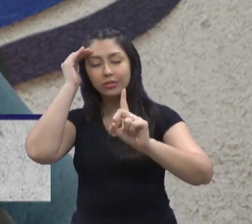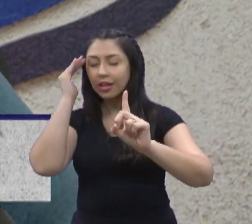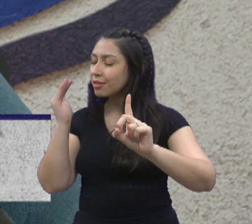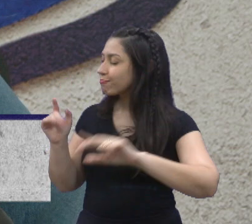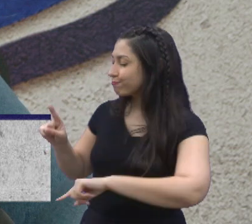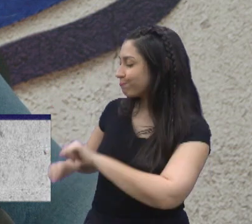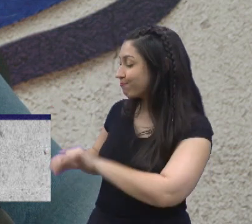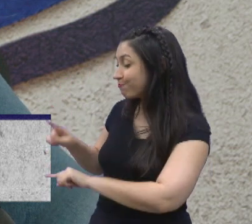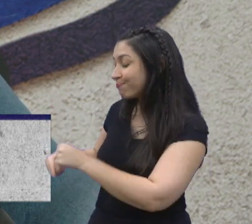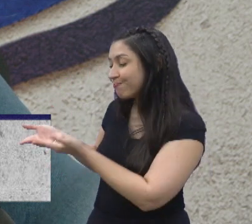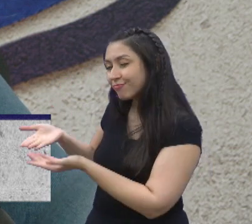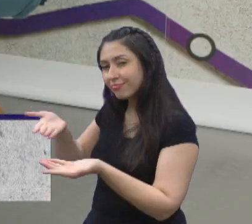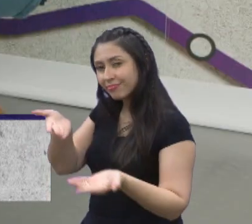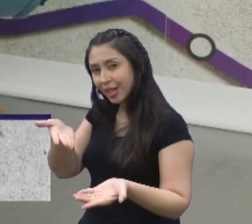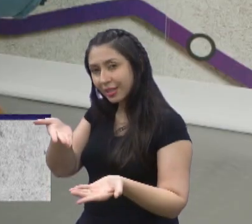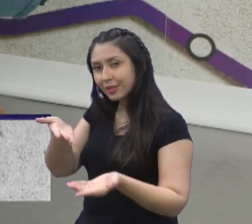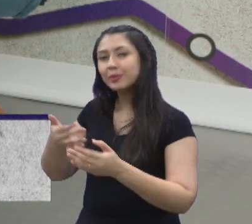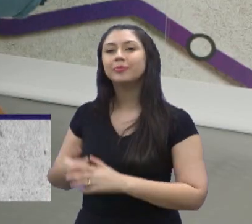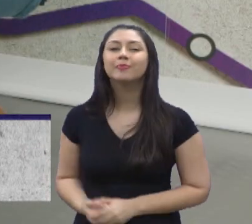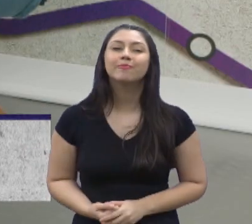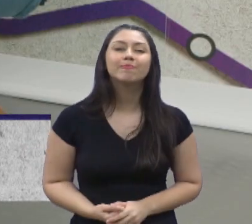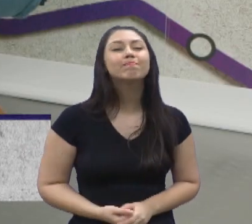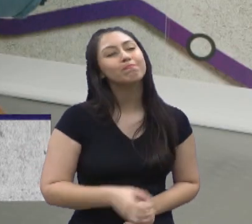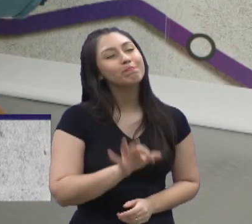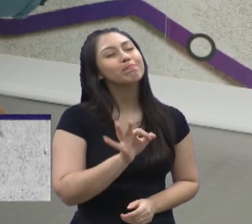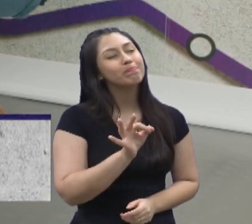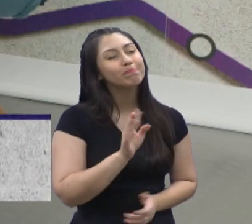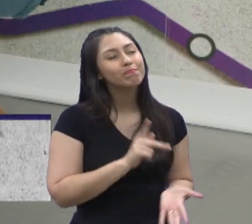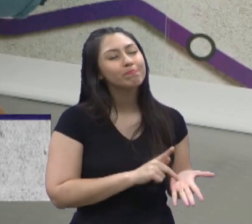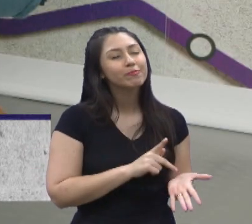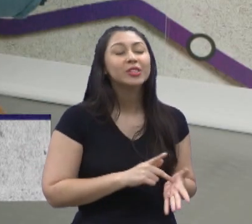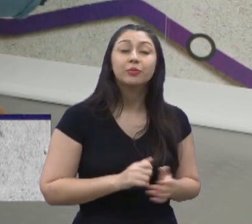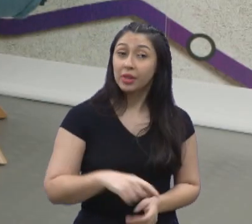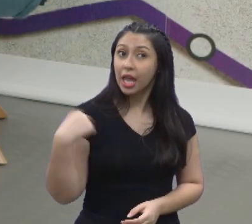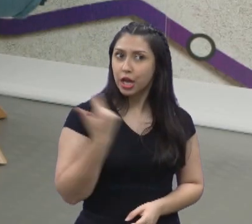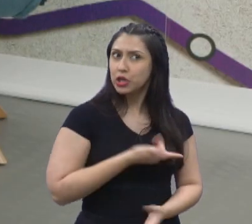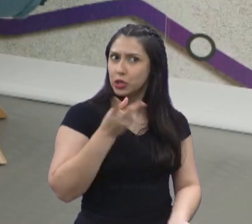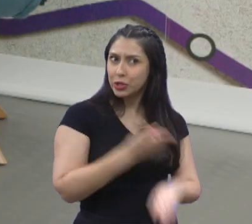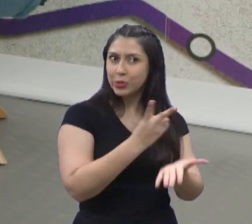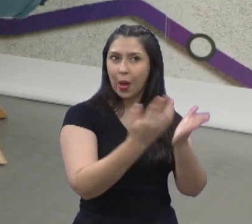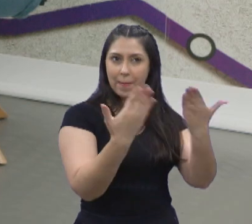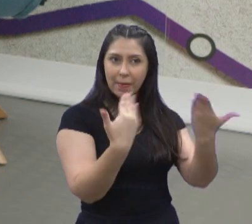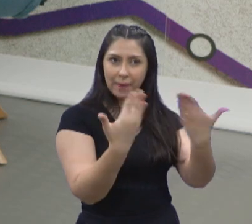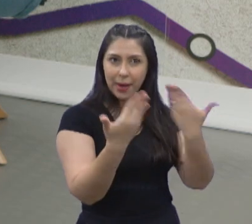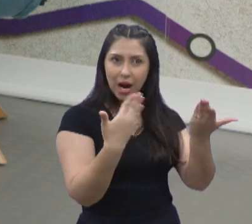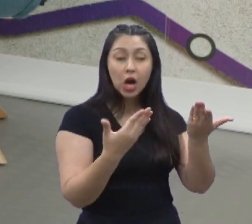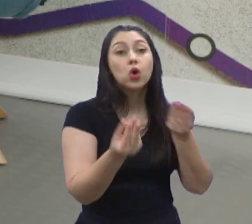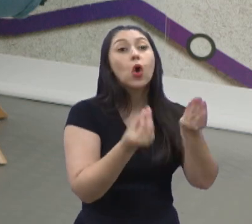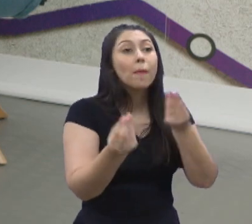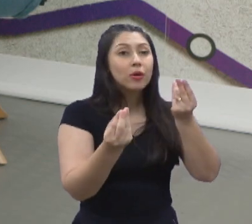forma personalizada. Exato, Jesus, verdade. A gente ainda vai continuar falando sobre esse assunto, dessa interação